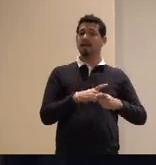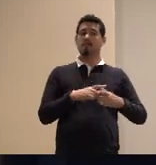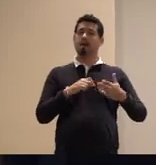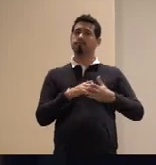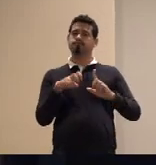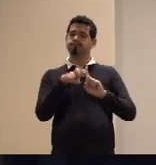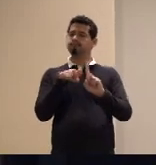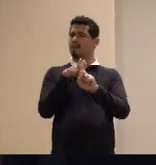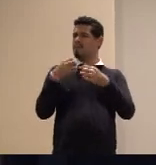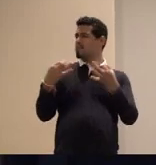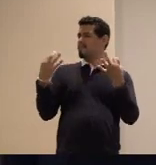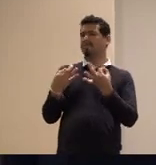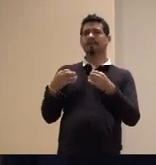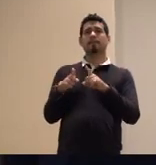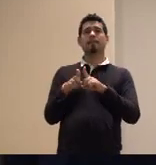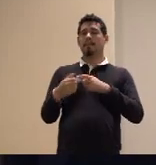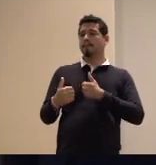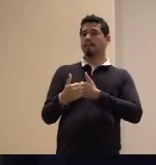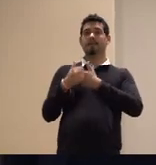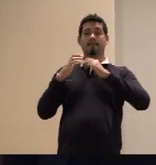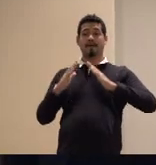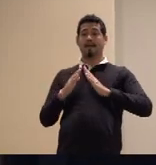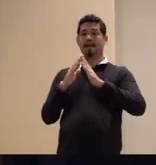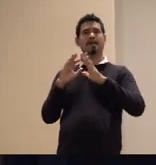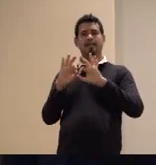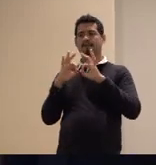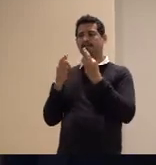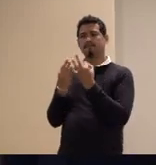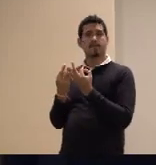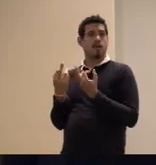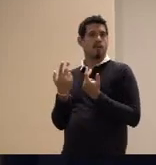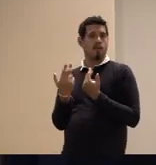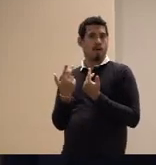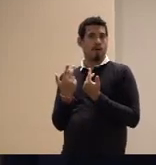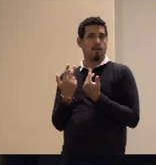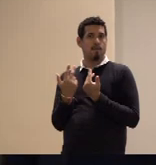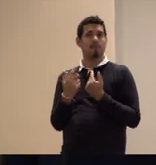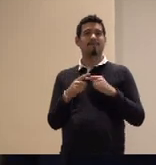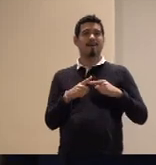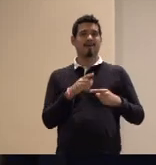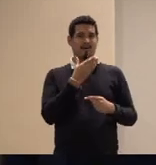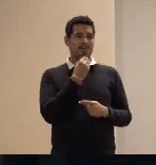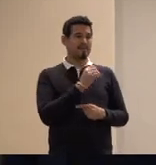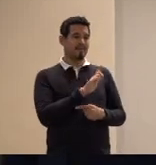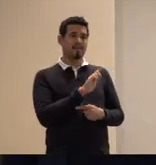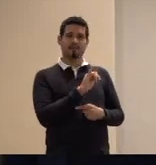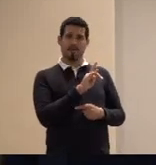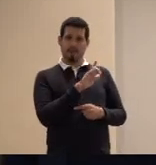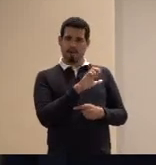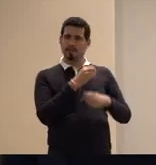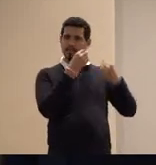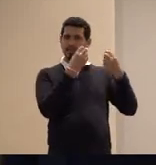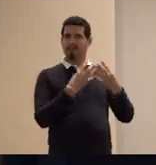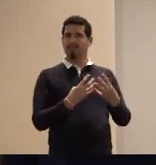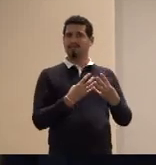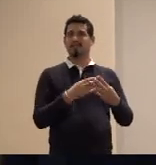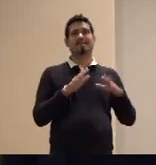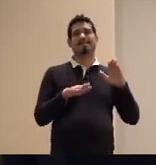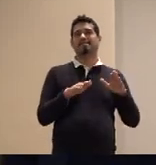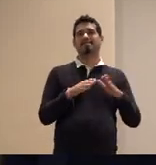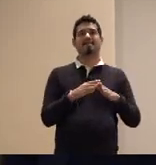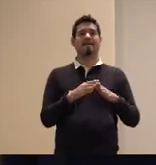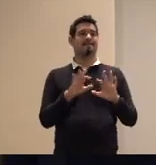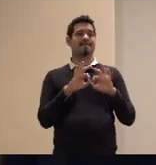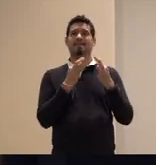mais próxima de uma casa de família. Mas, como o Gilberto disse, nem sempre a família é protetora.